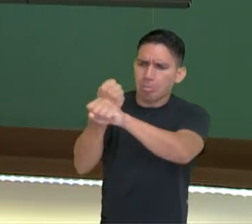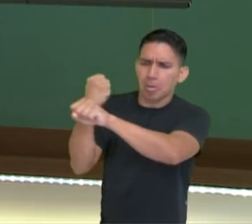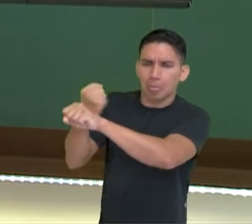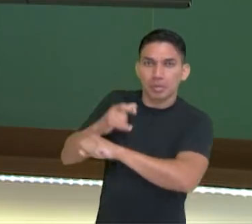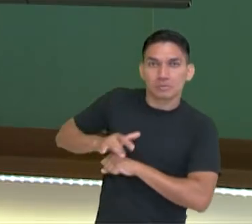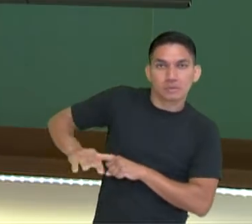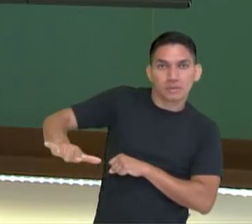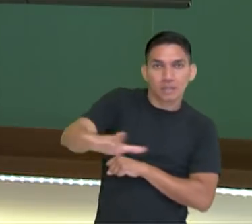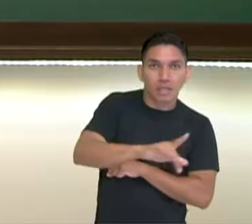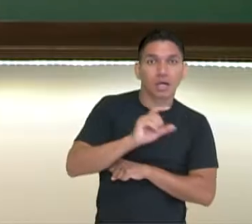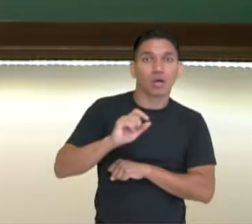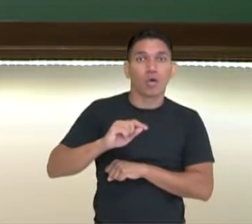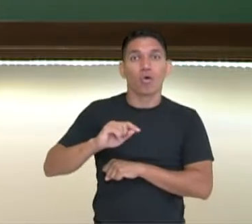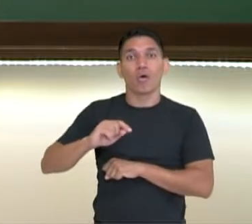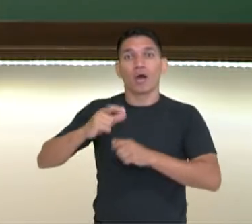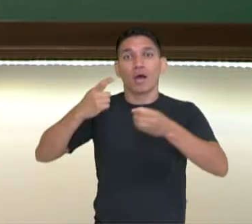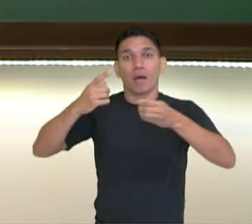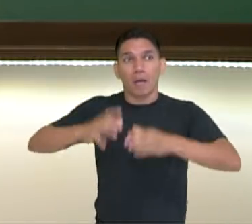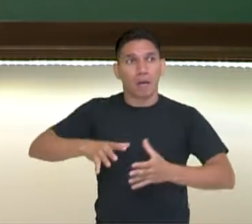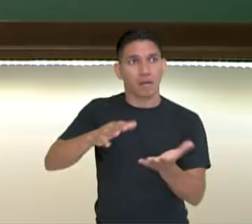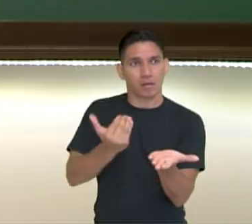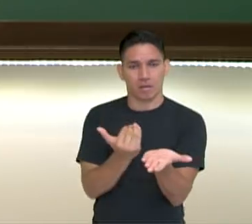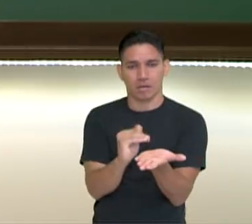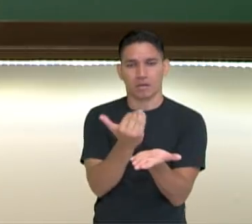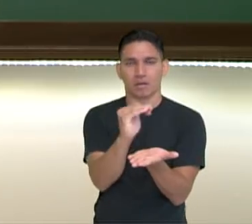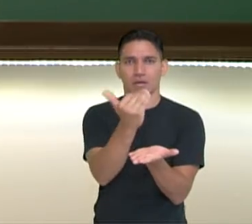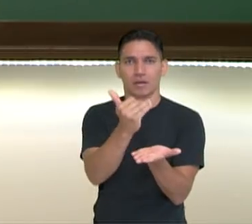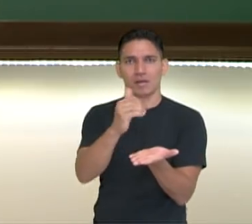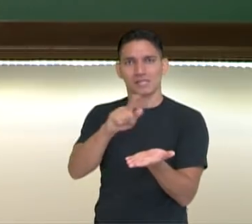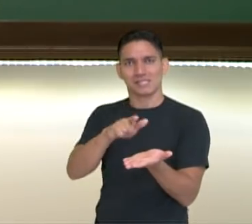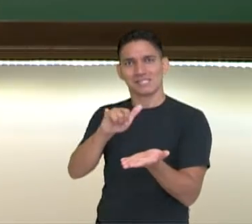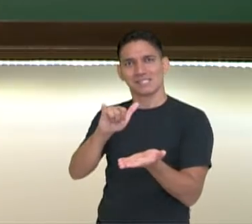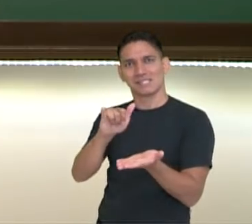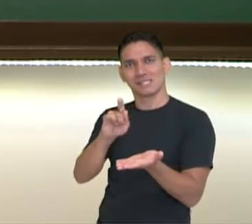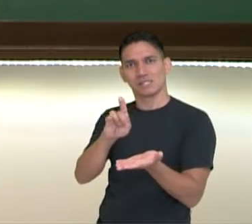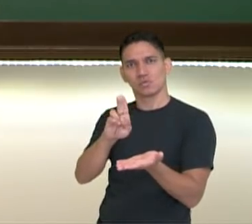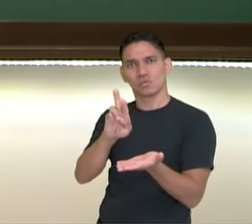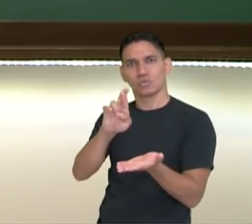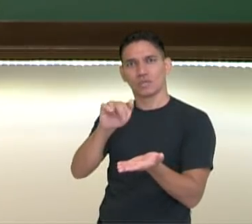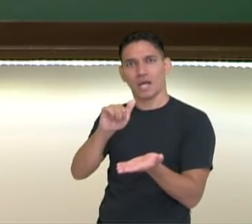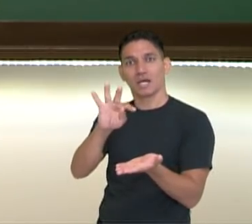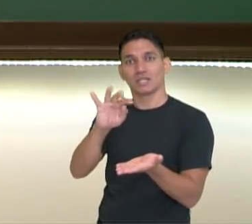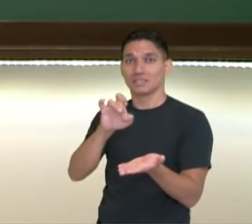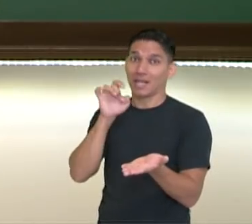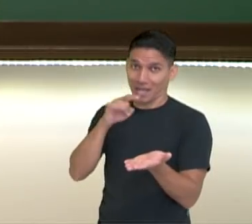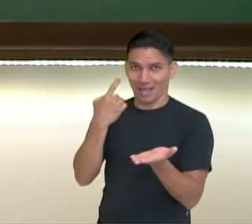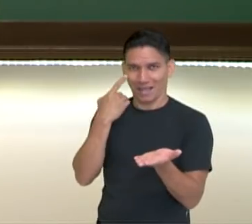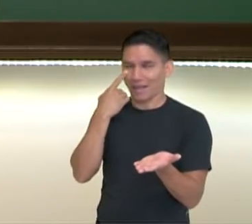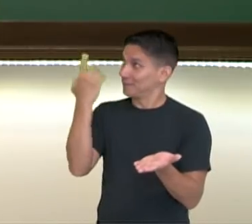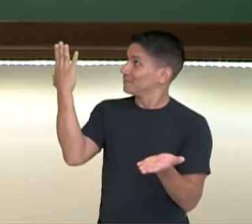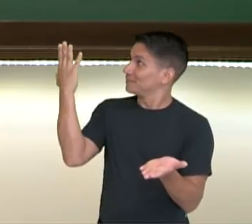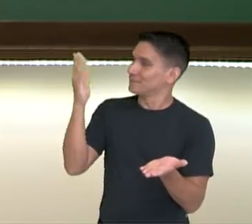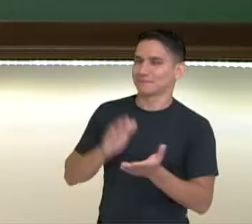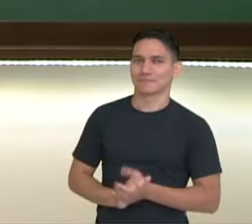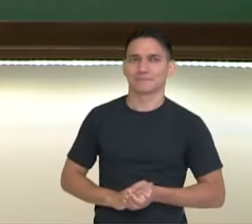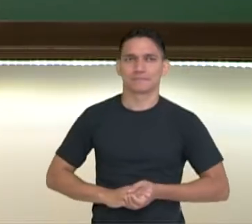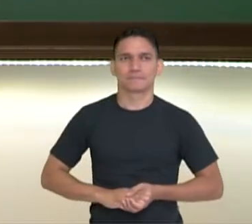e o zigurate de Ur que eu trouxe para vocês na imagem anterior. Foi exatamente esse zigurate que eu trouxe para